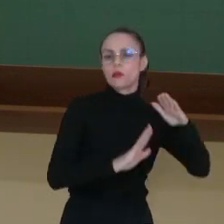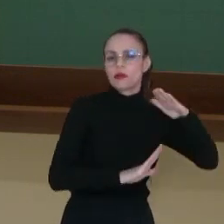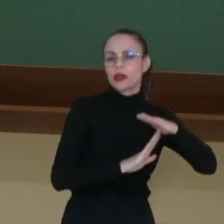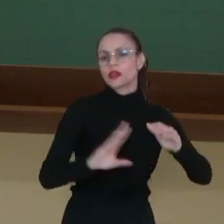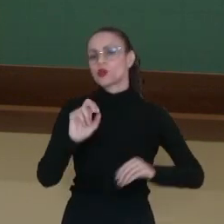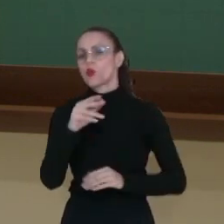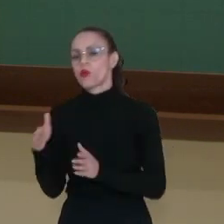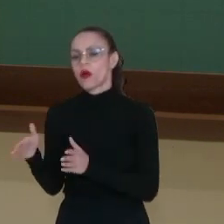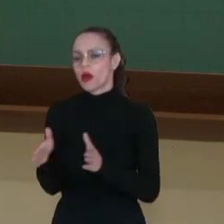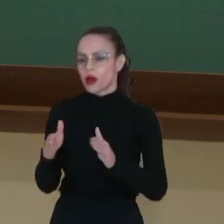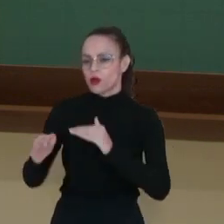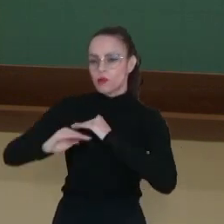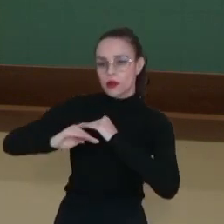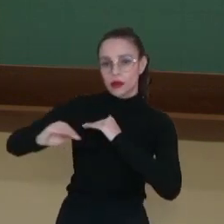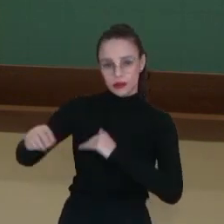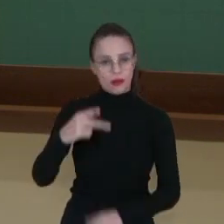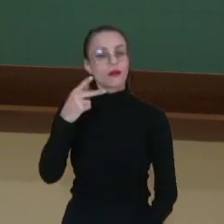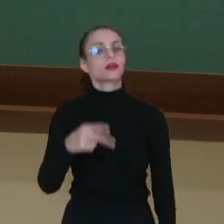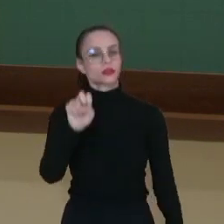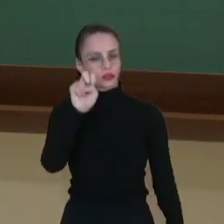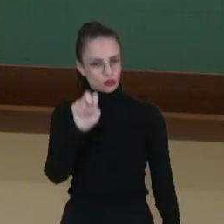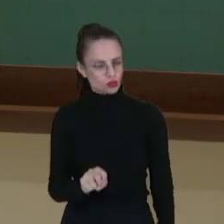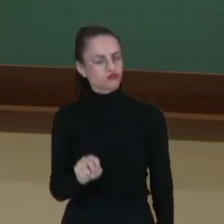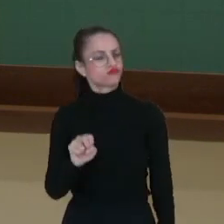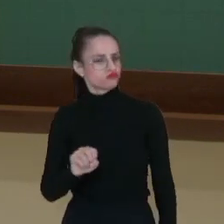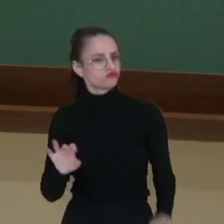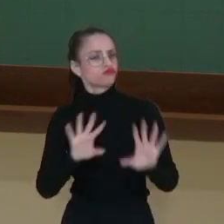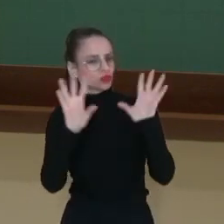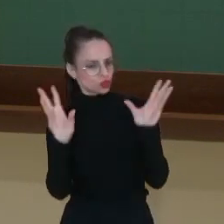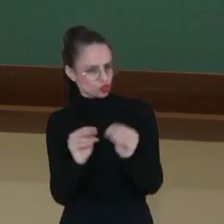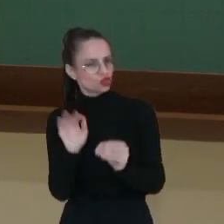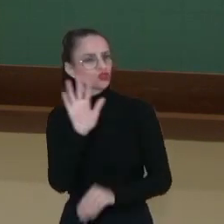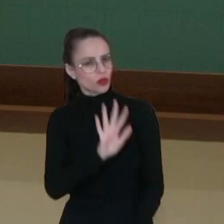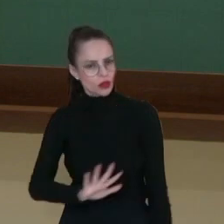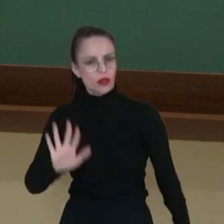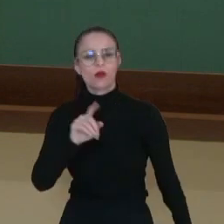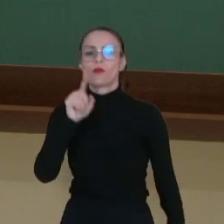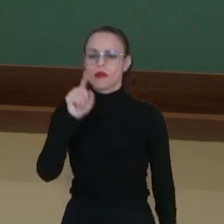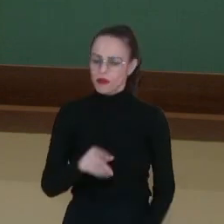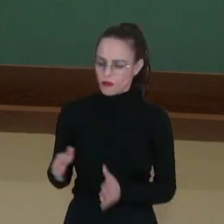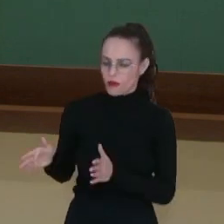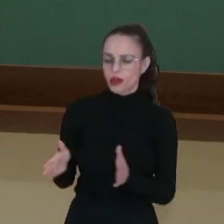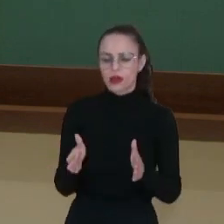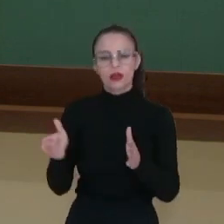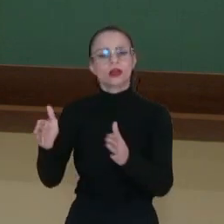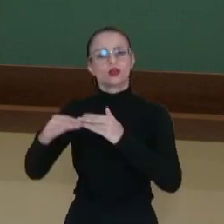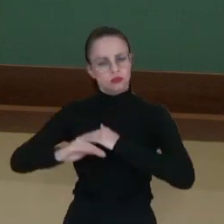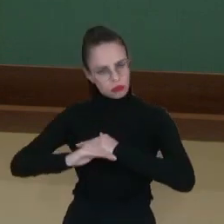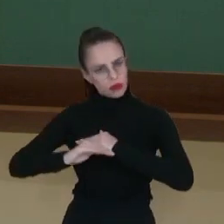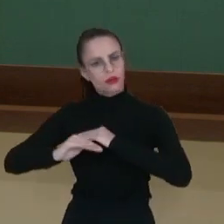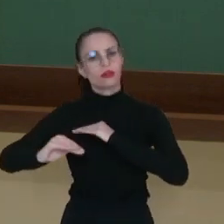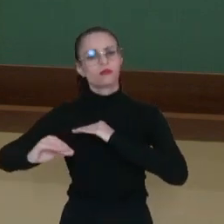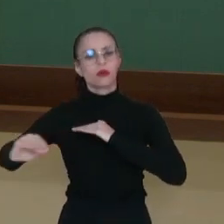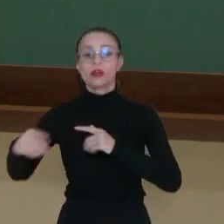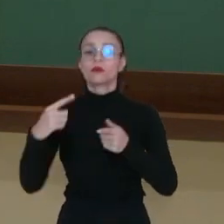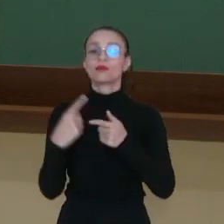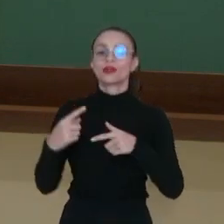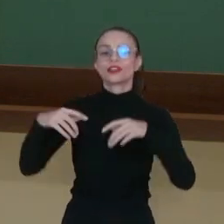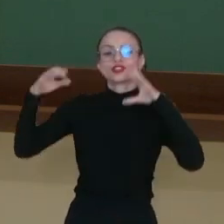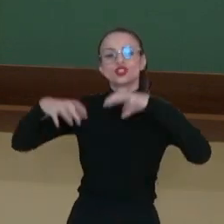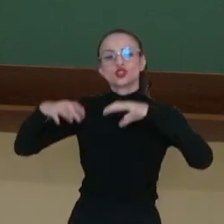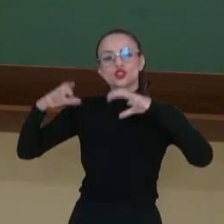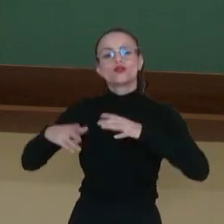perenes? Região Sul, nós temos, de modo geral, rios perenes ou rios permanentes, porque as chuvas